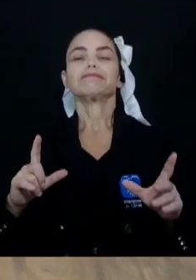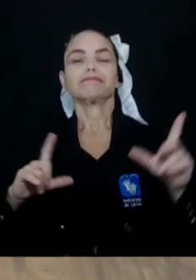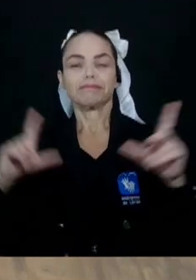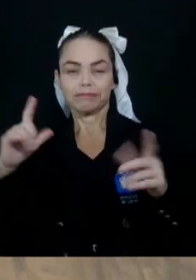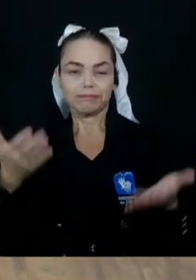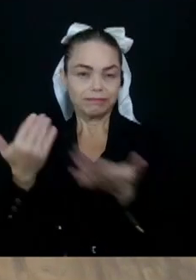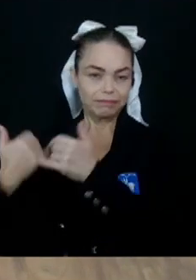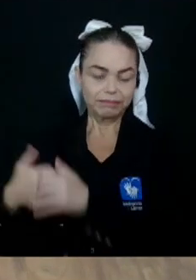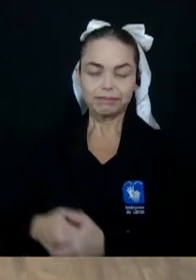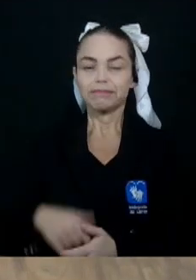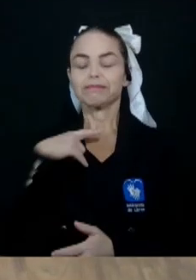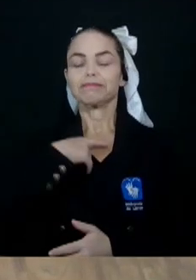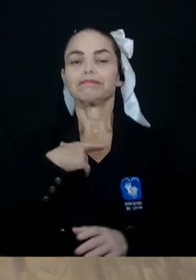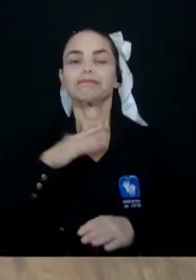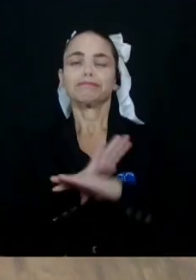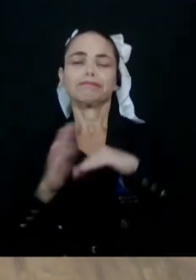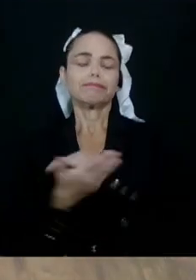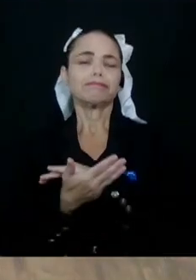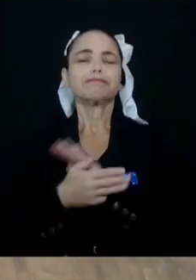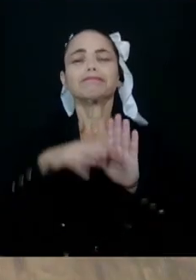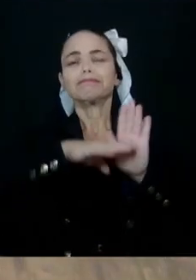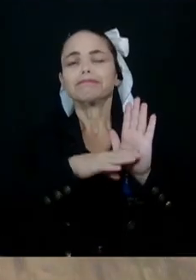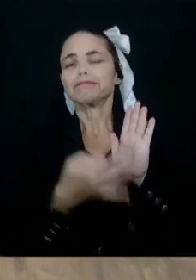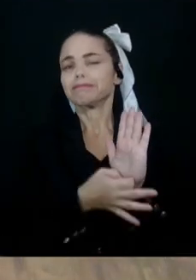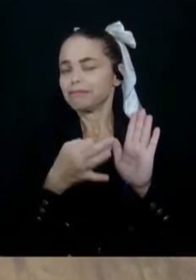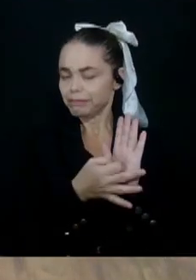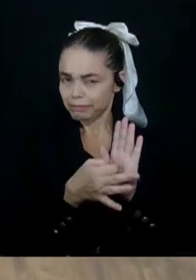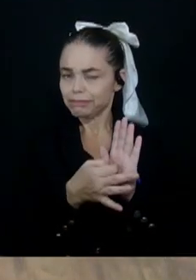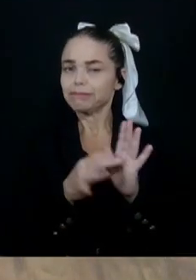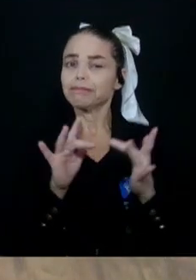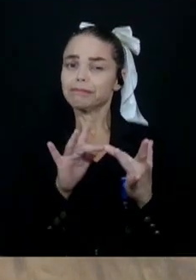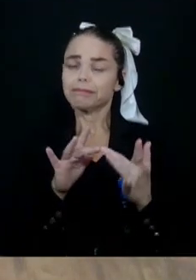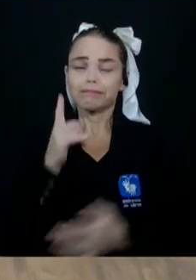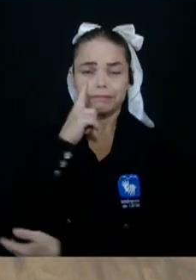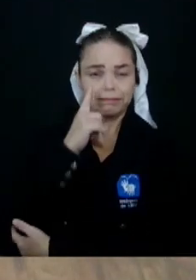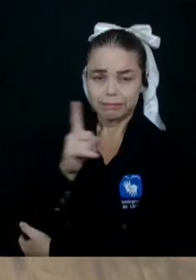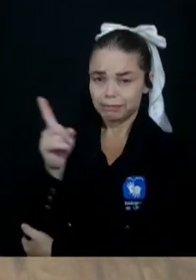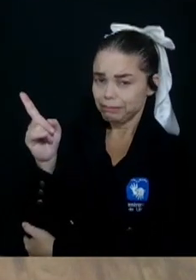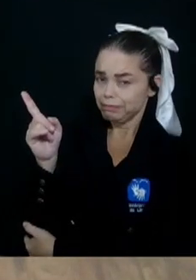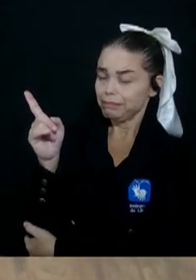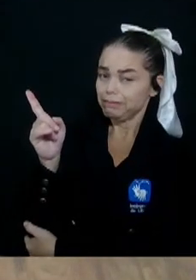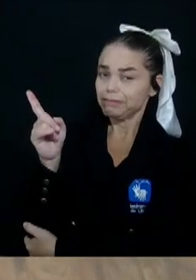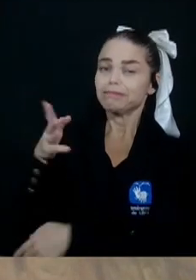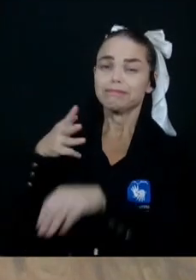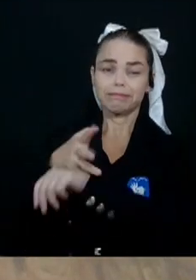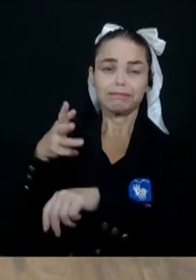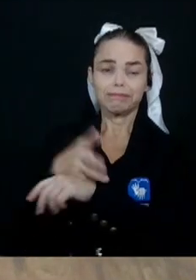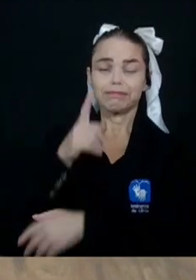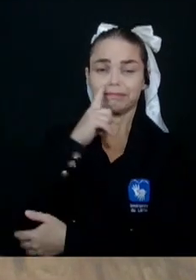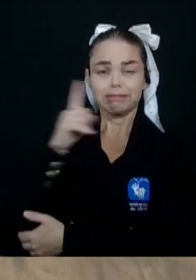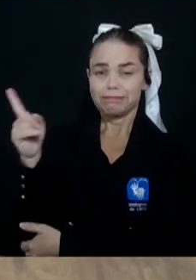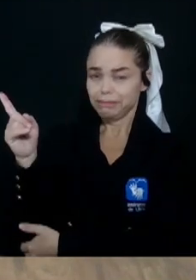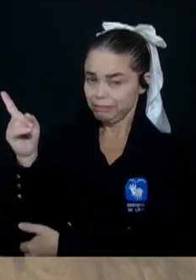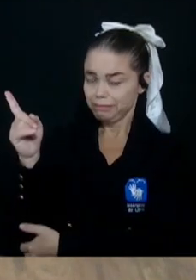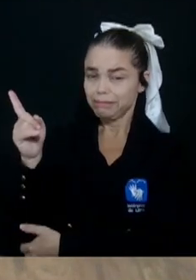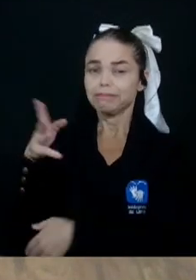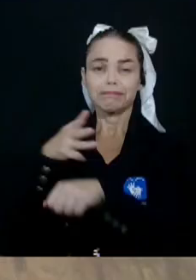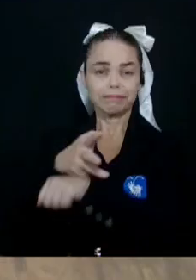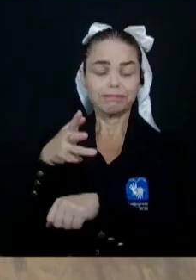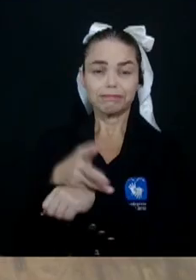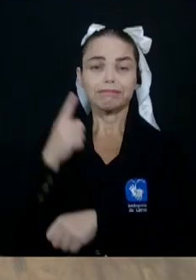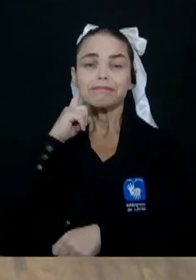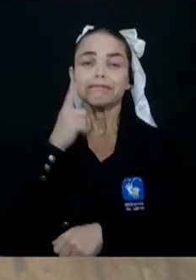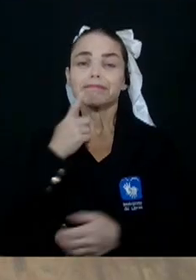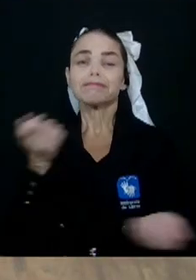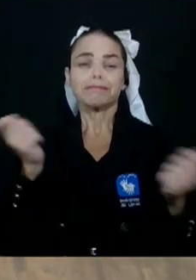sugestão de pauta? Entre em contato com a gente no 19 97829 3776. E a gente abre a